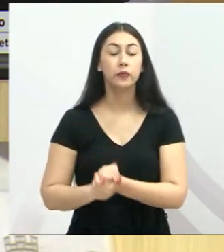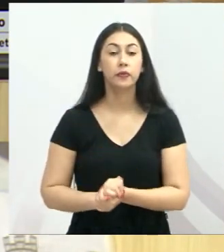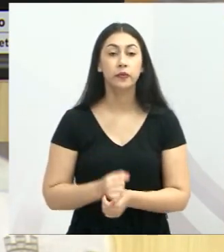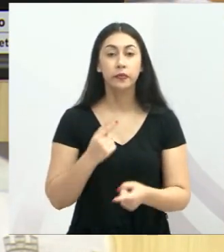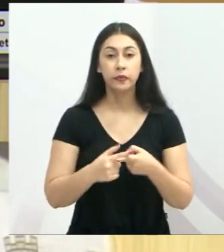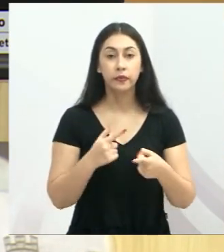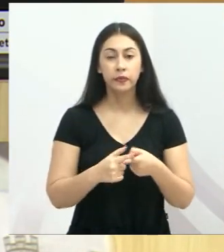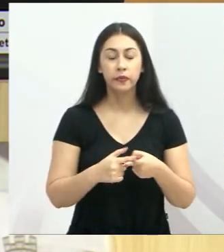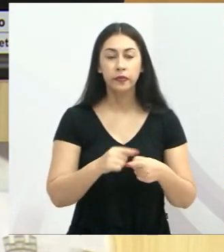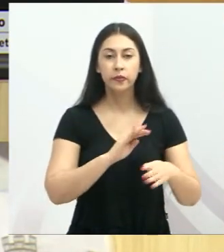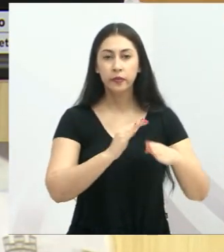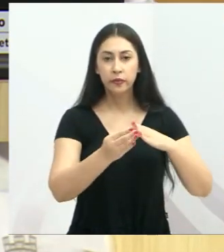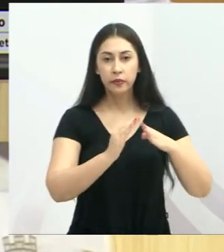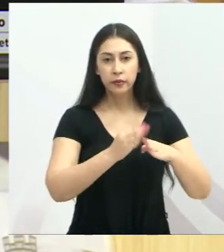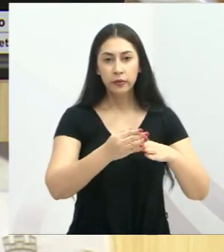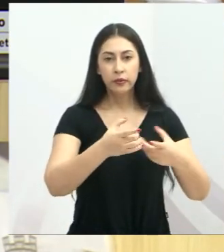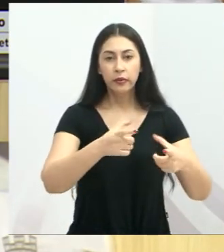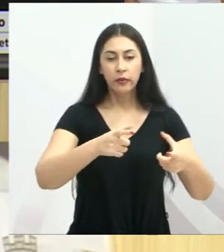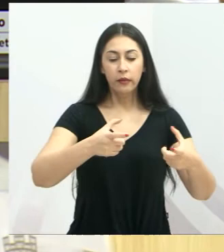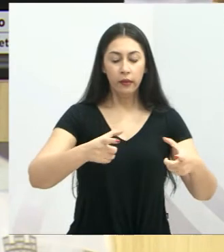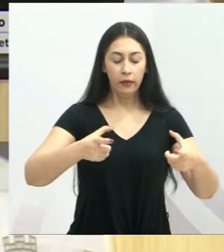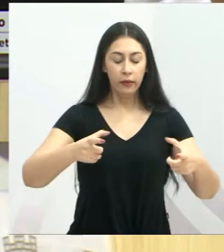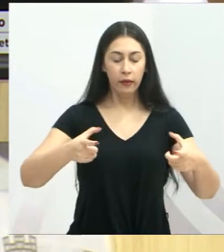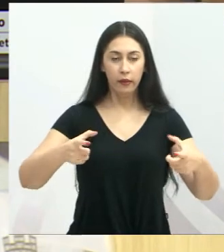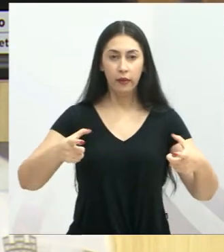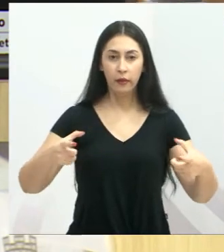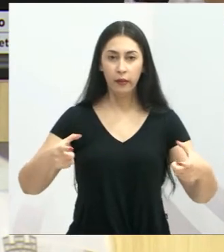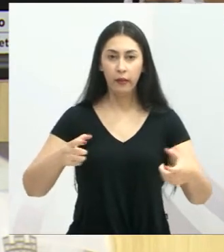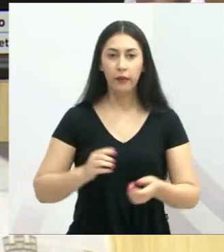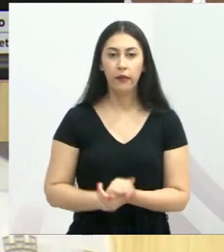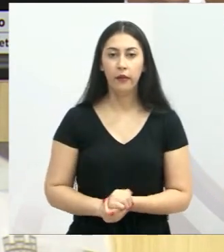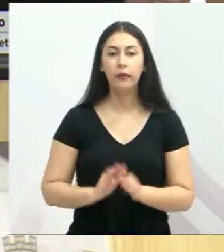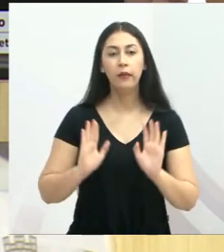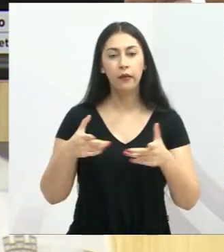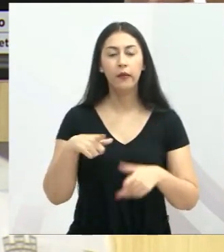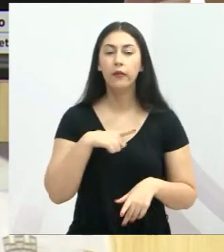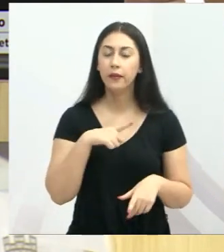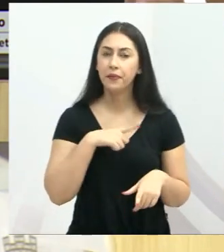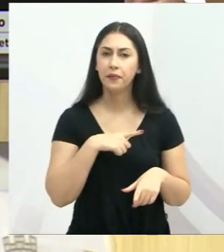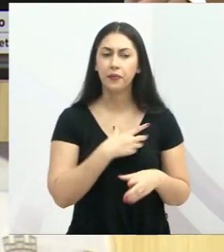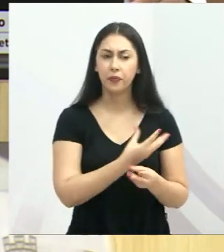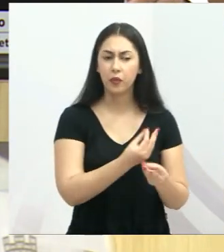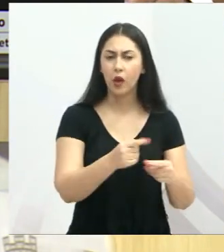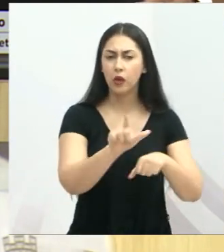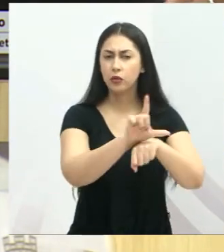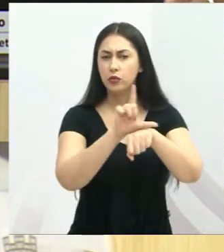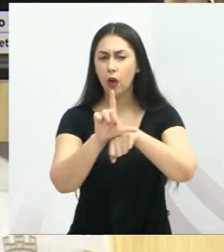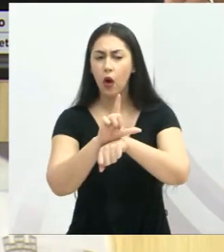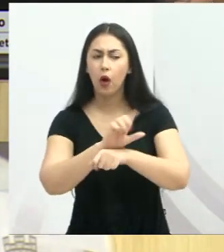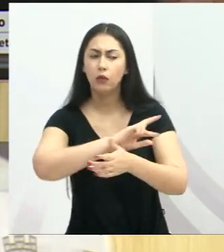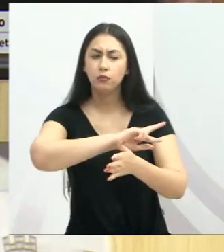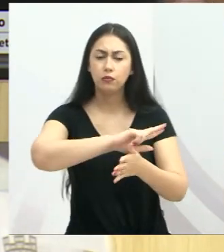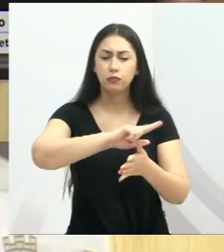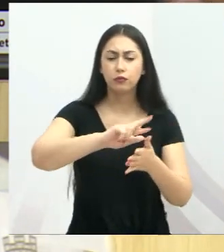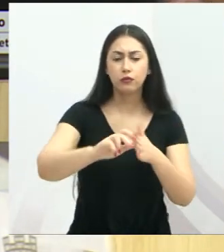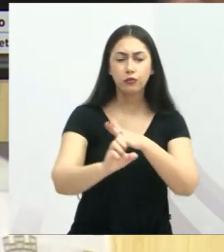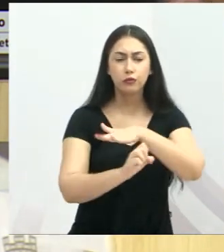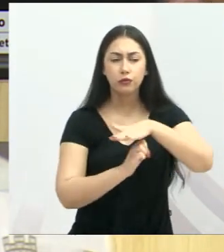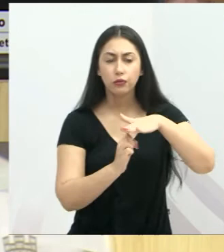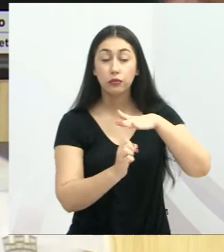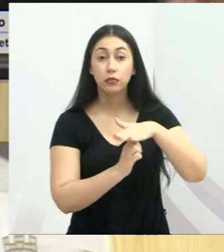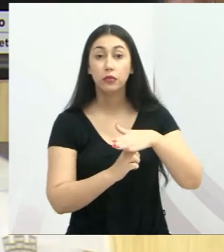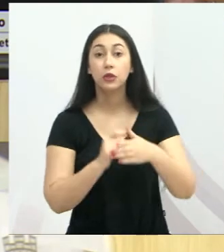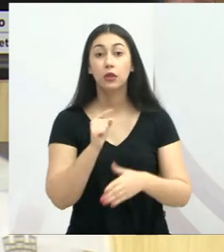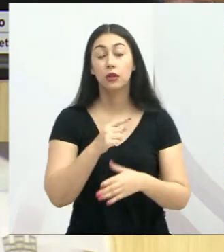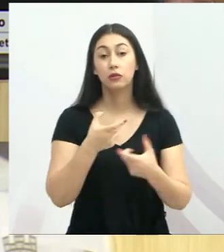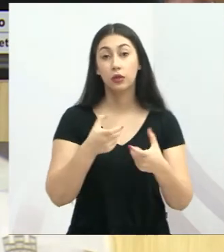crescer muito. Vai crescer muito, já tem vários empreendimentos para aquela área que vai ter um crescimento